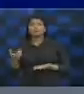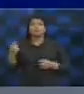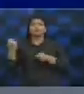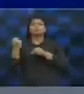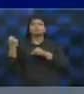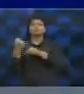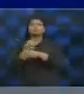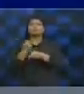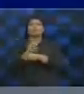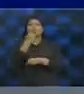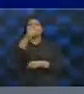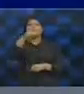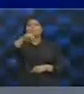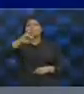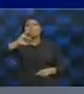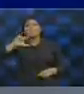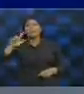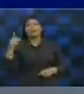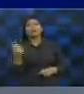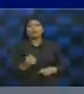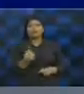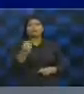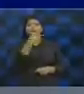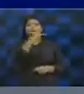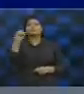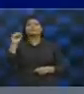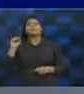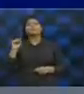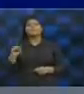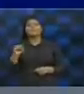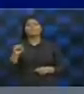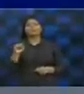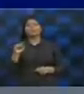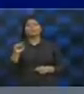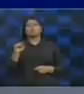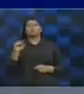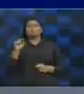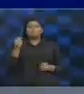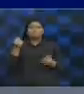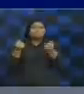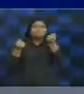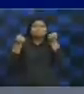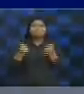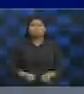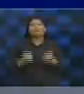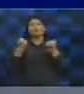asfalto. Ouçam, 1 milhão e 300 mil toneladas de asfalto. Isso